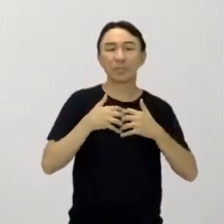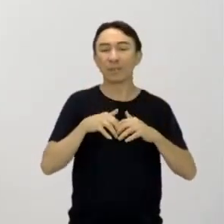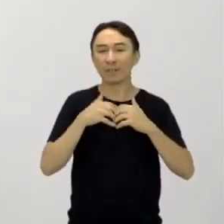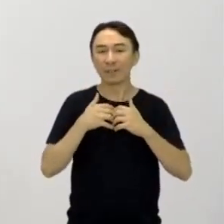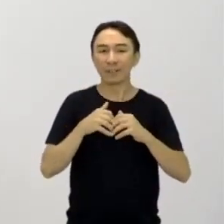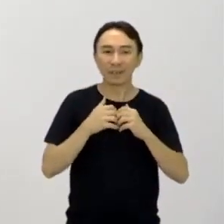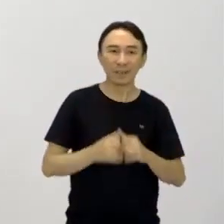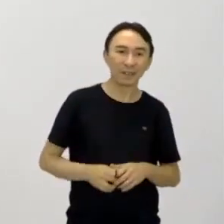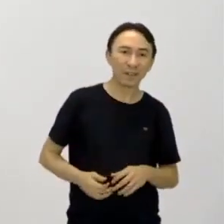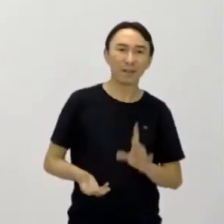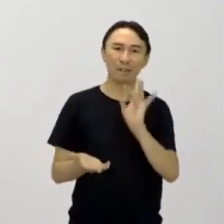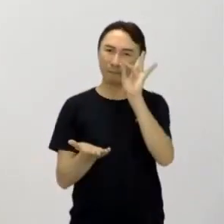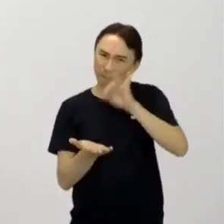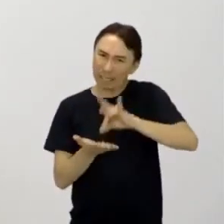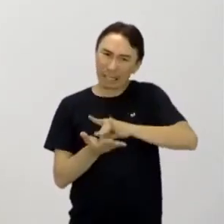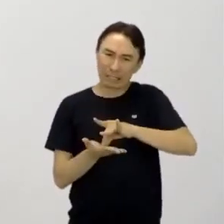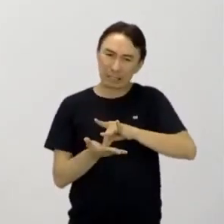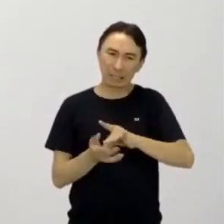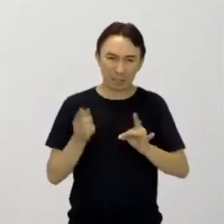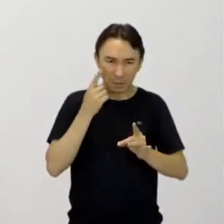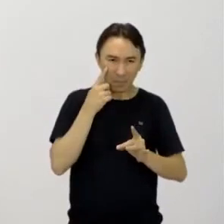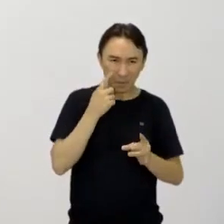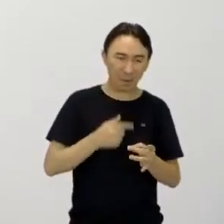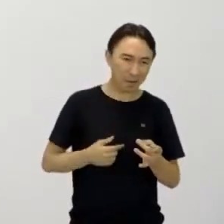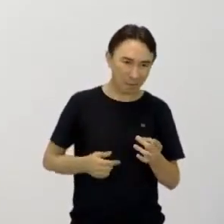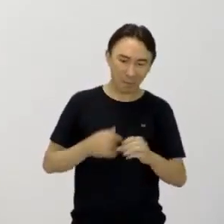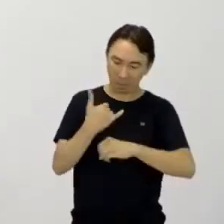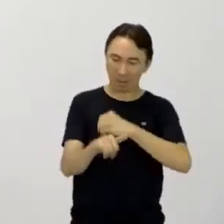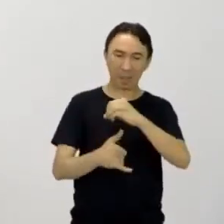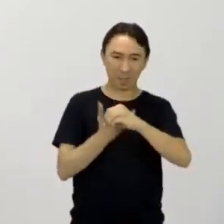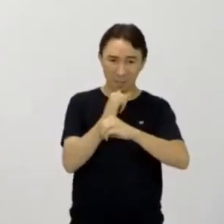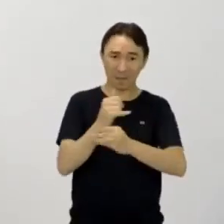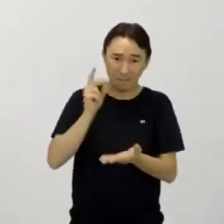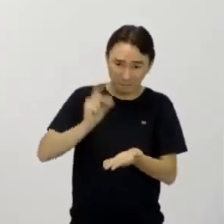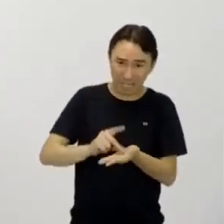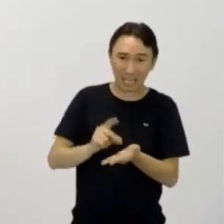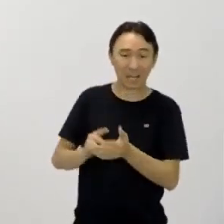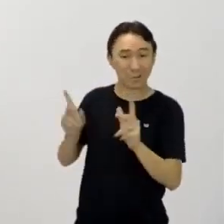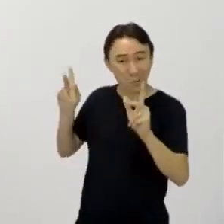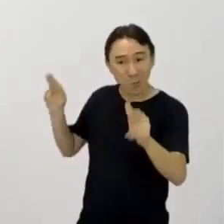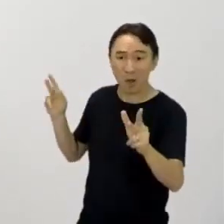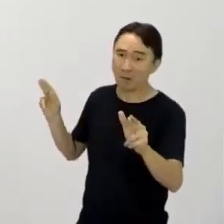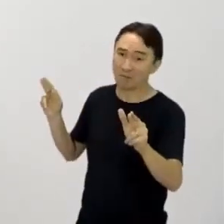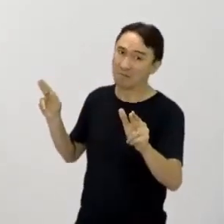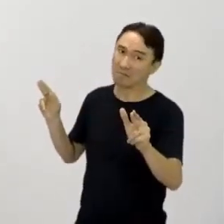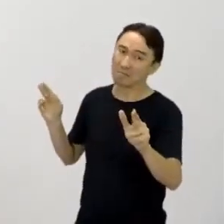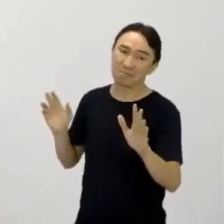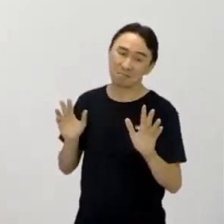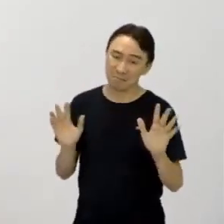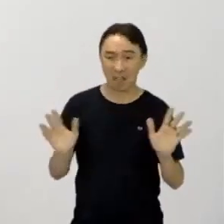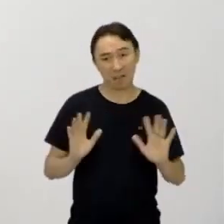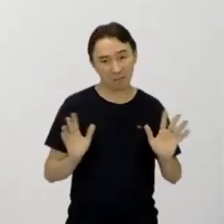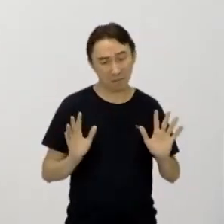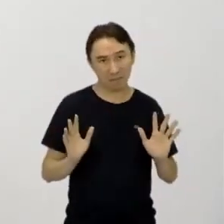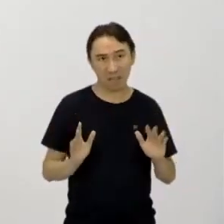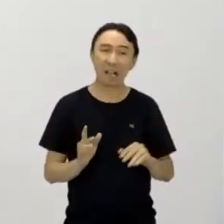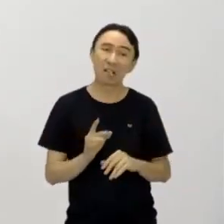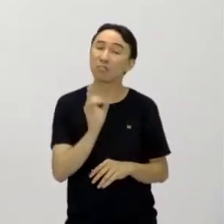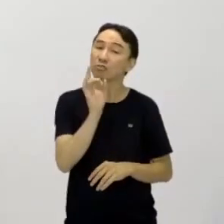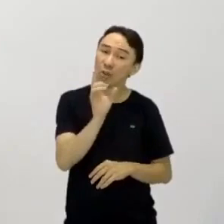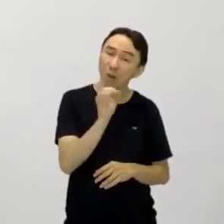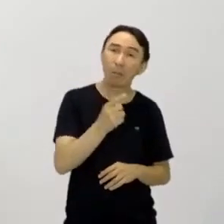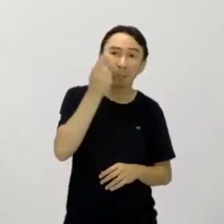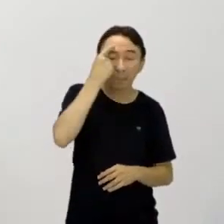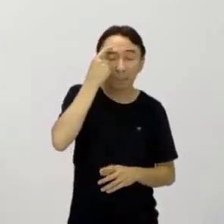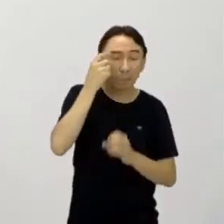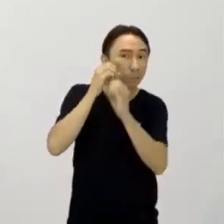que o átomo é assim, né? A gente tem um modelo e dá para a gente entender as coisas que acontecem pensando